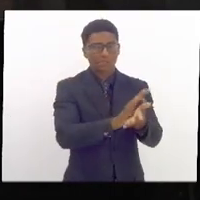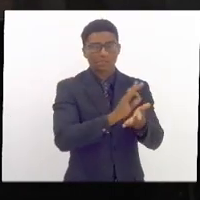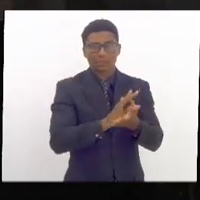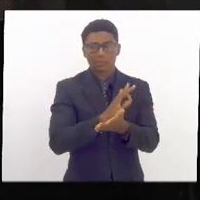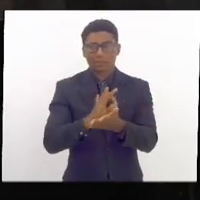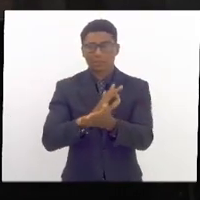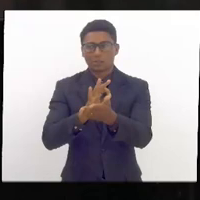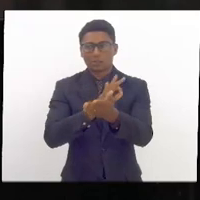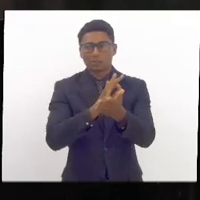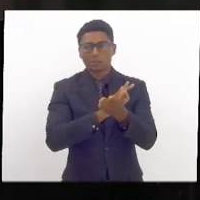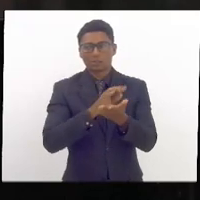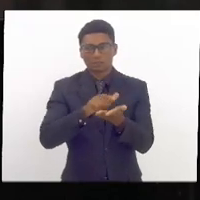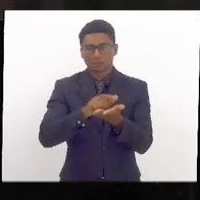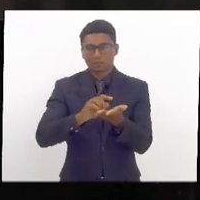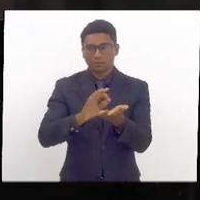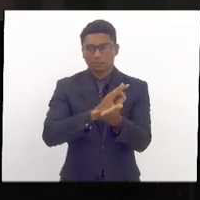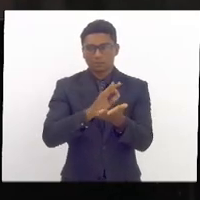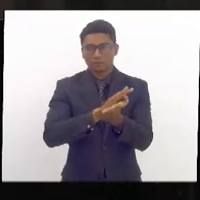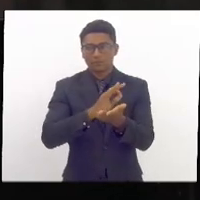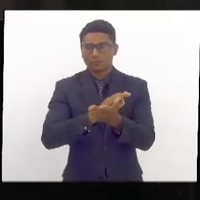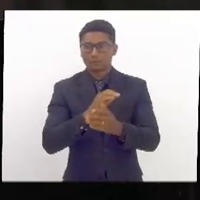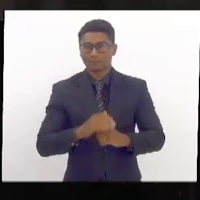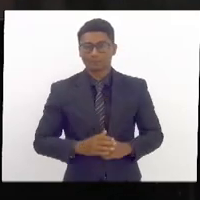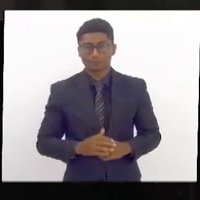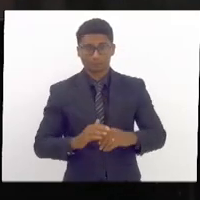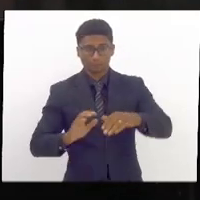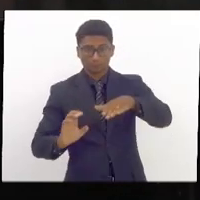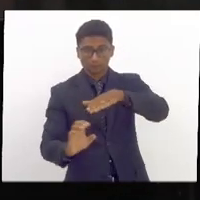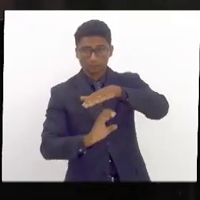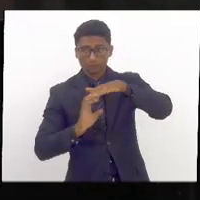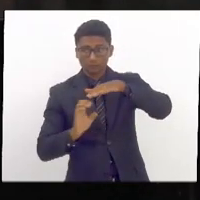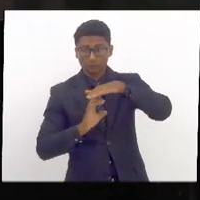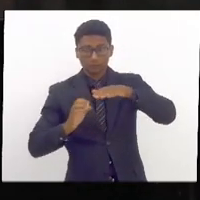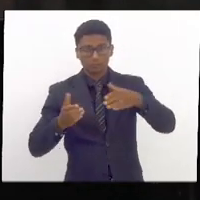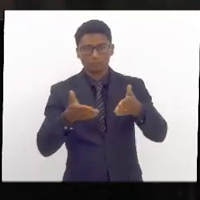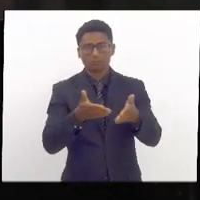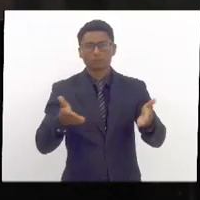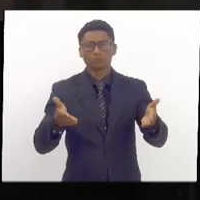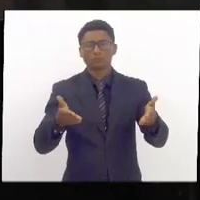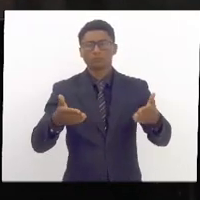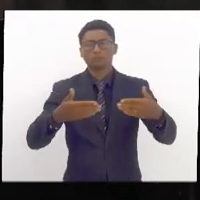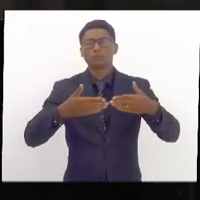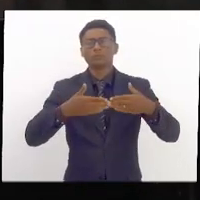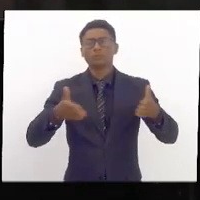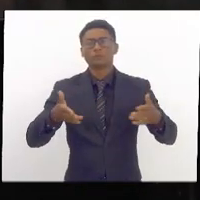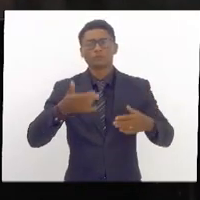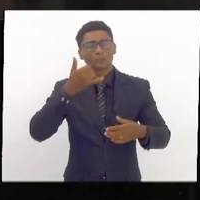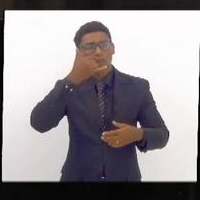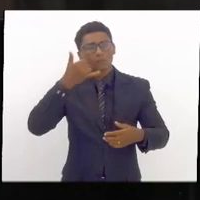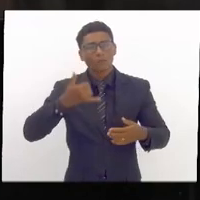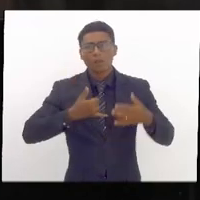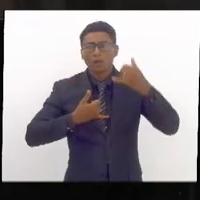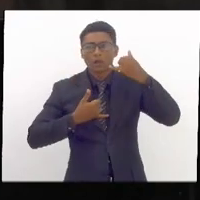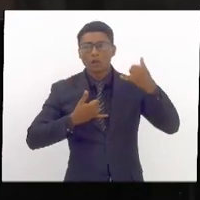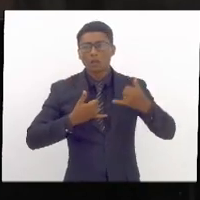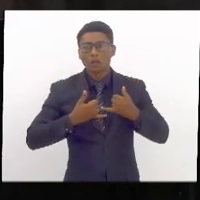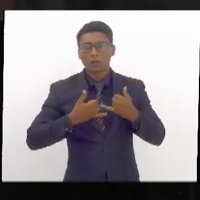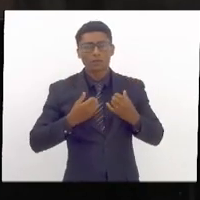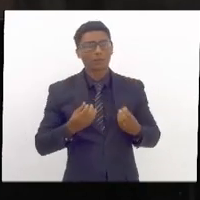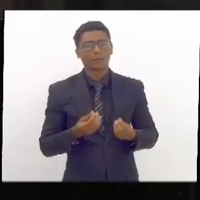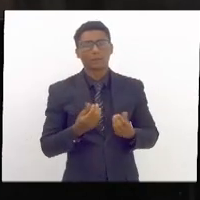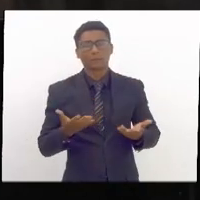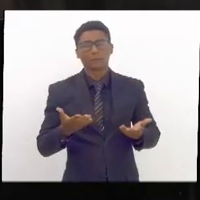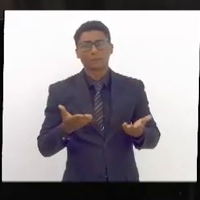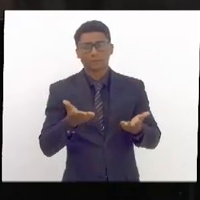de assinaturas, as empresas começaram a ligar para o meu mandato para enviar listas